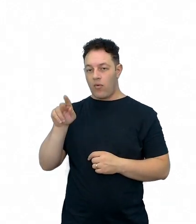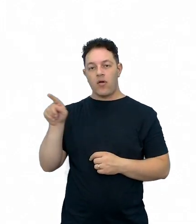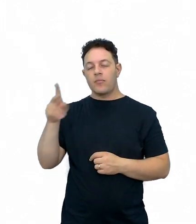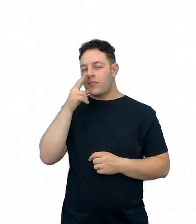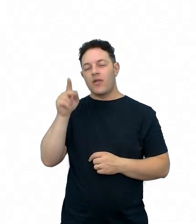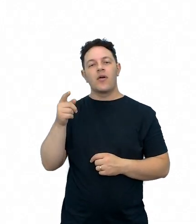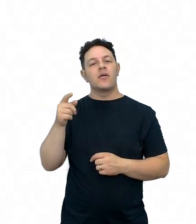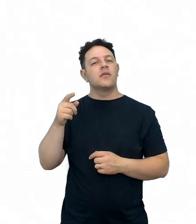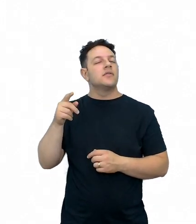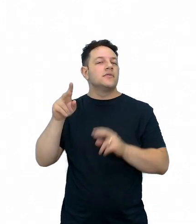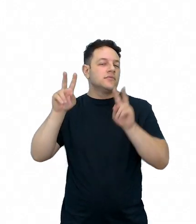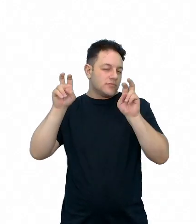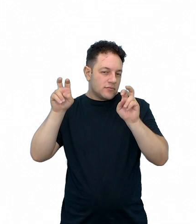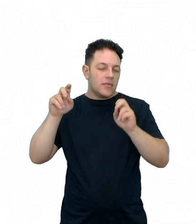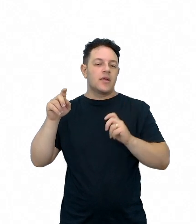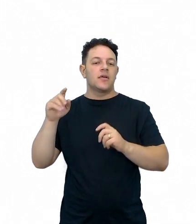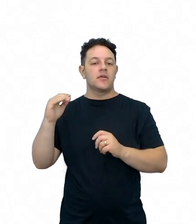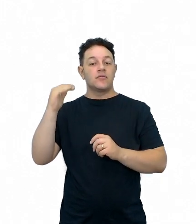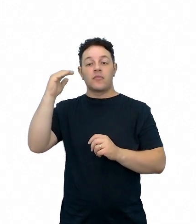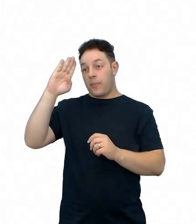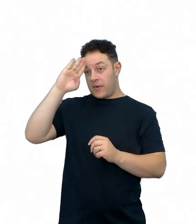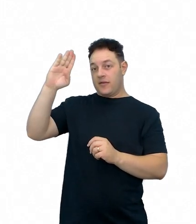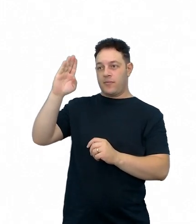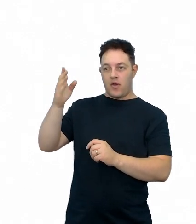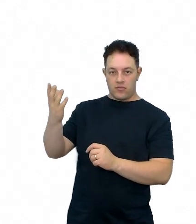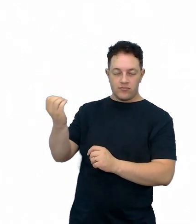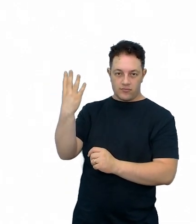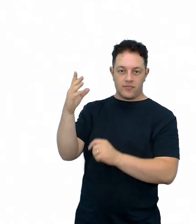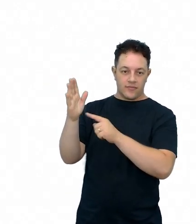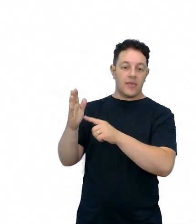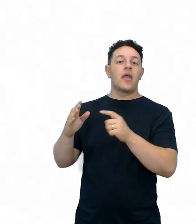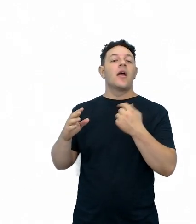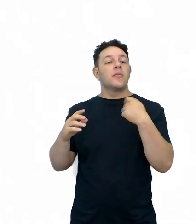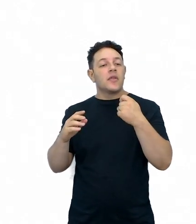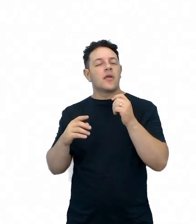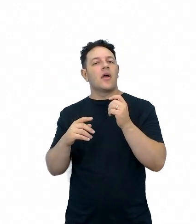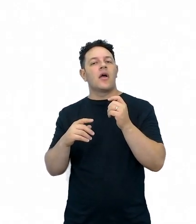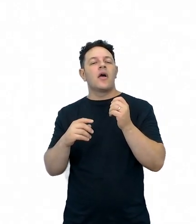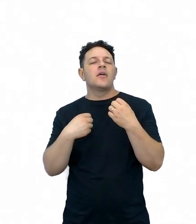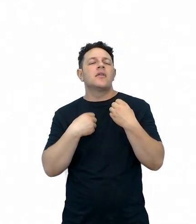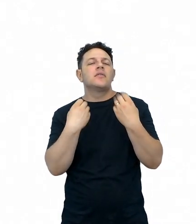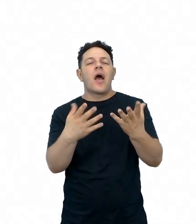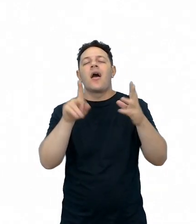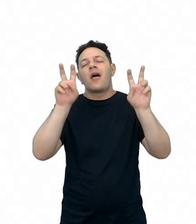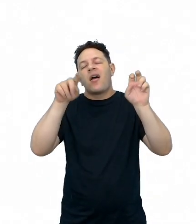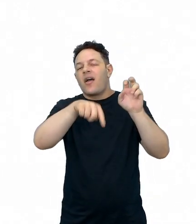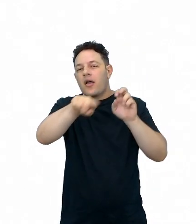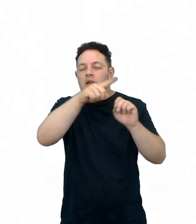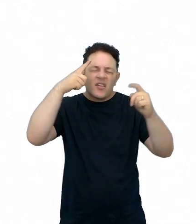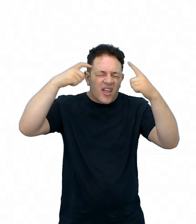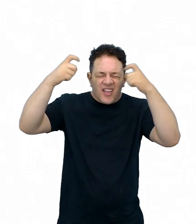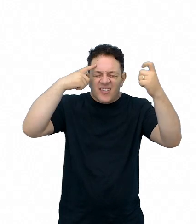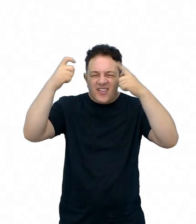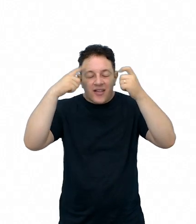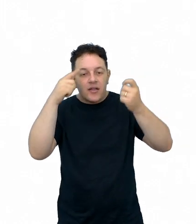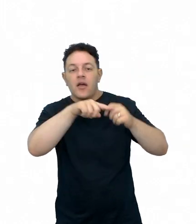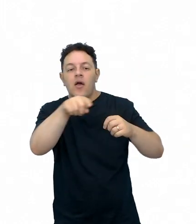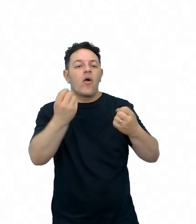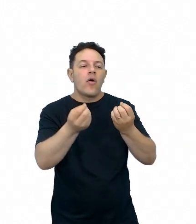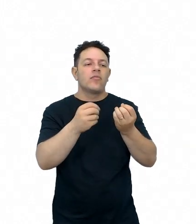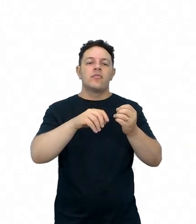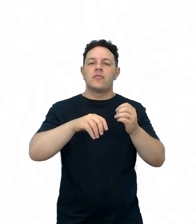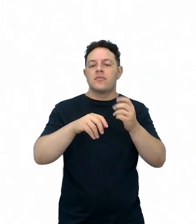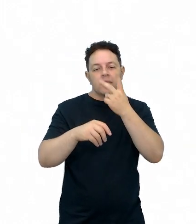para a gente, uma questão motriz. Eu tenho que fazer com eles uma chuva de ideias com os estudantes, é interessante, colocar